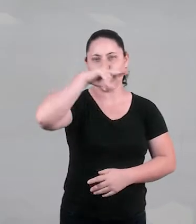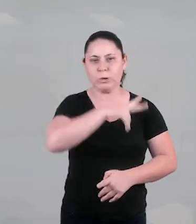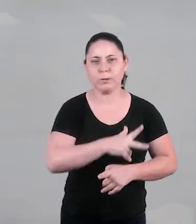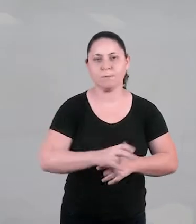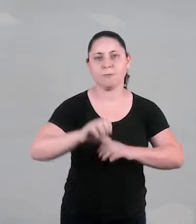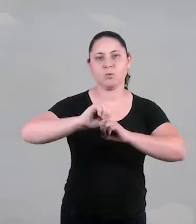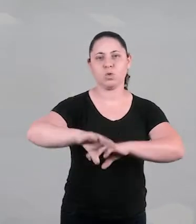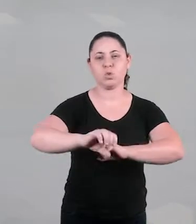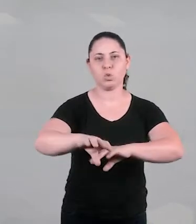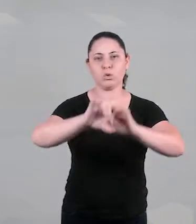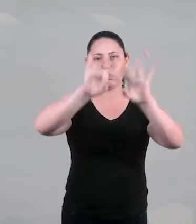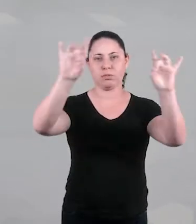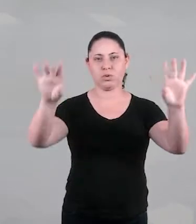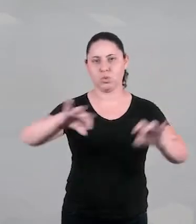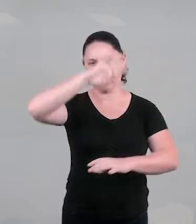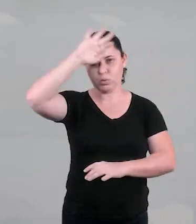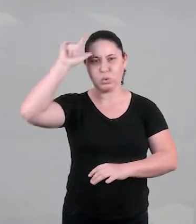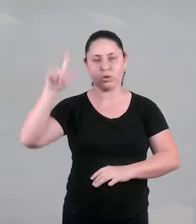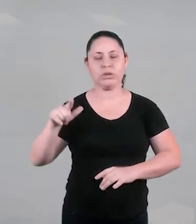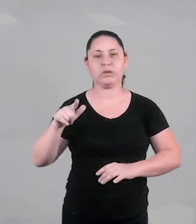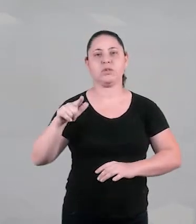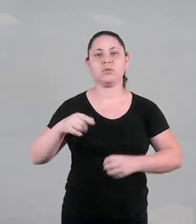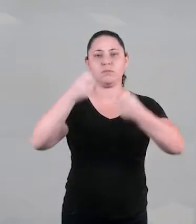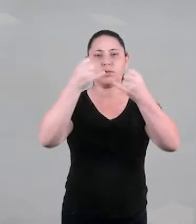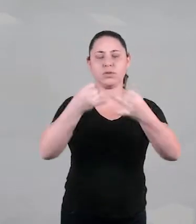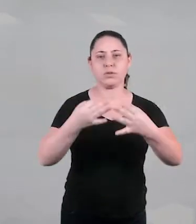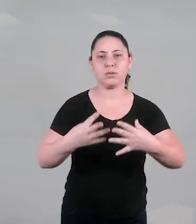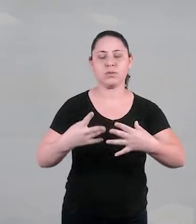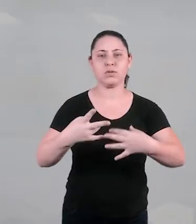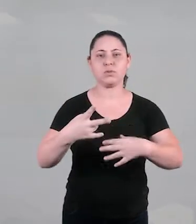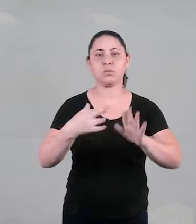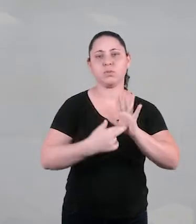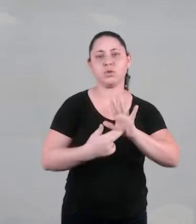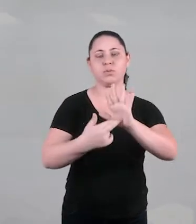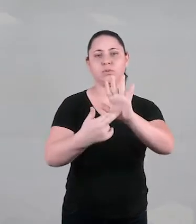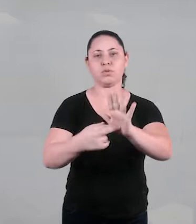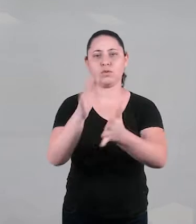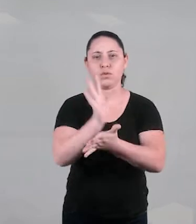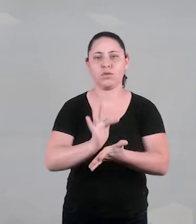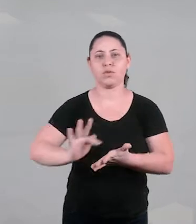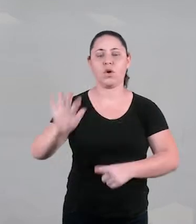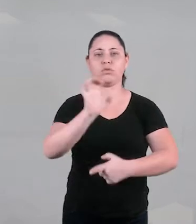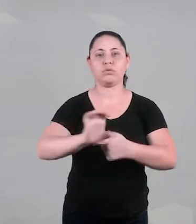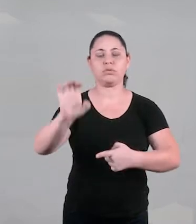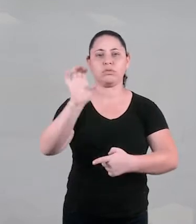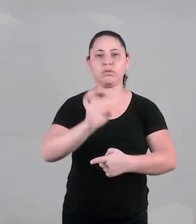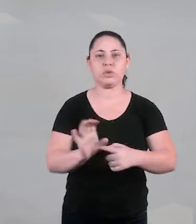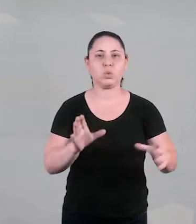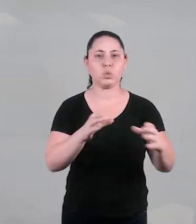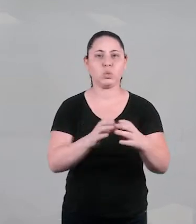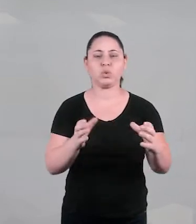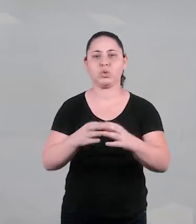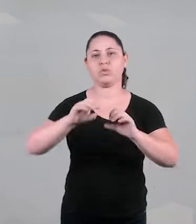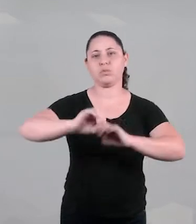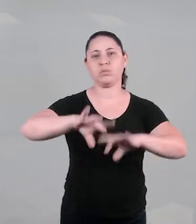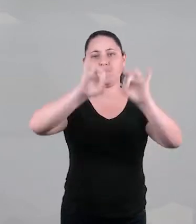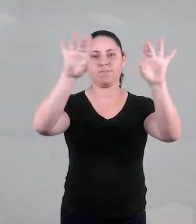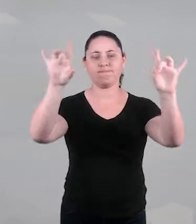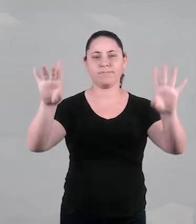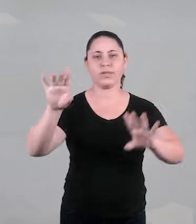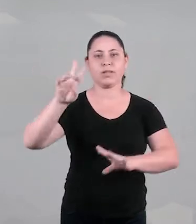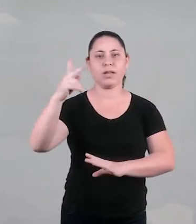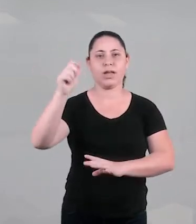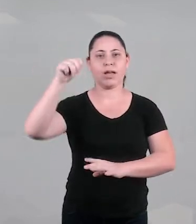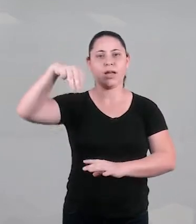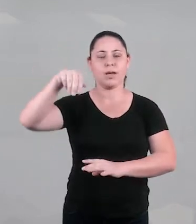Os desafios e conquistas na educação especial em Mato Grosso do Sul foram destacados pela representante do Fórum Estadual de